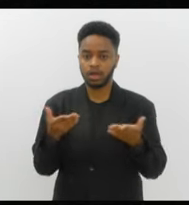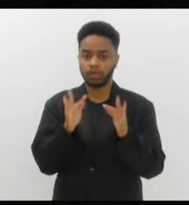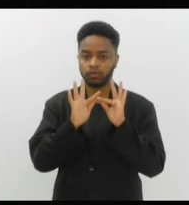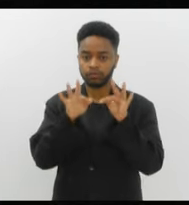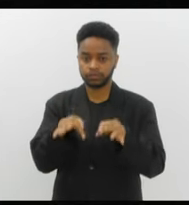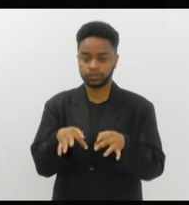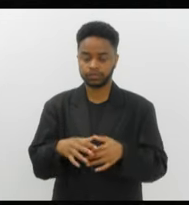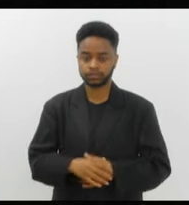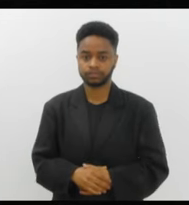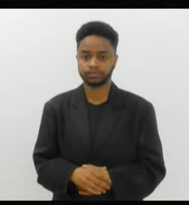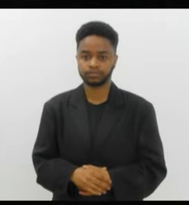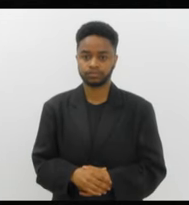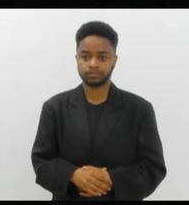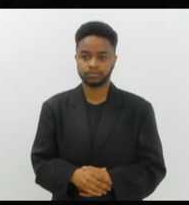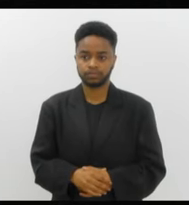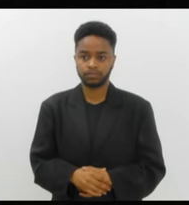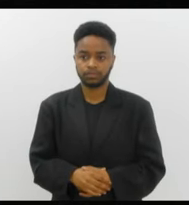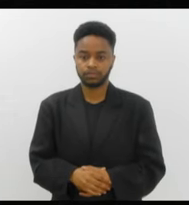finalizar,